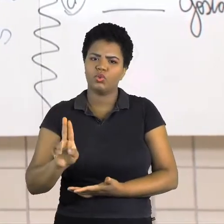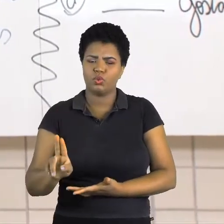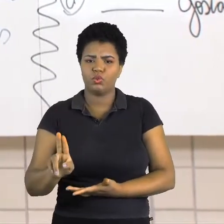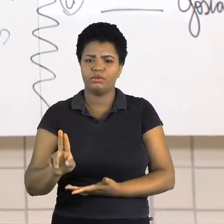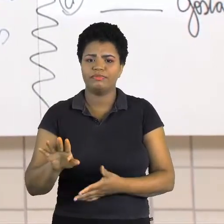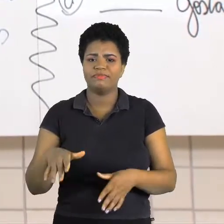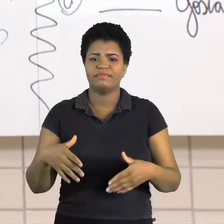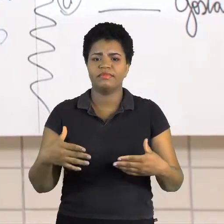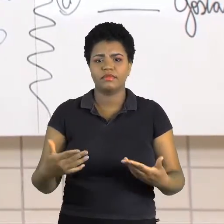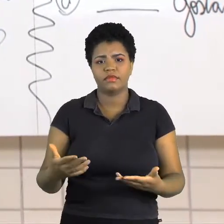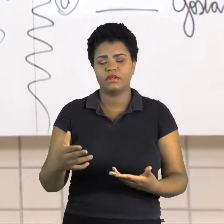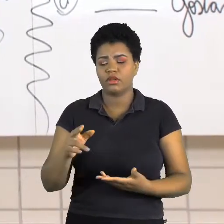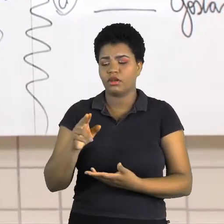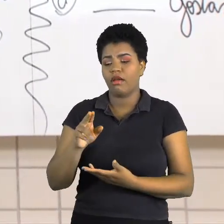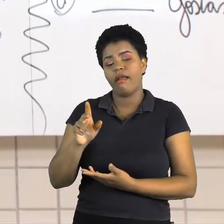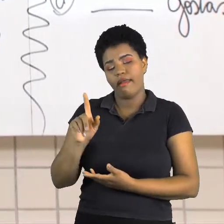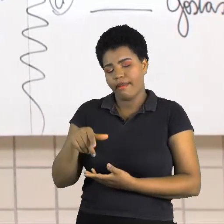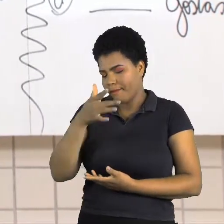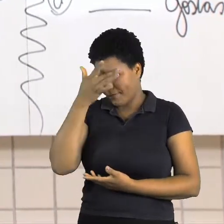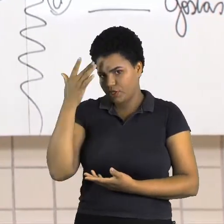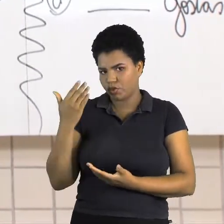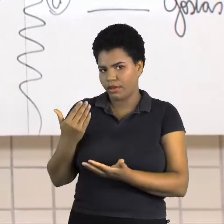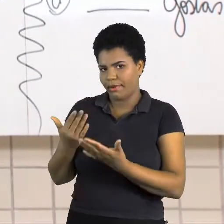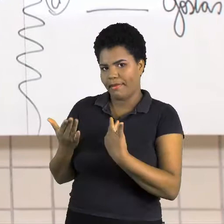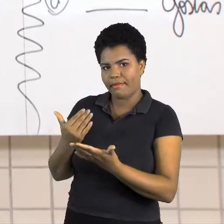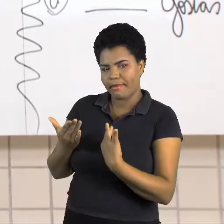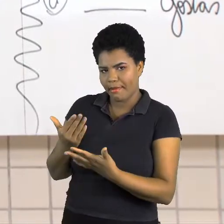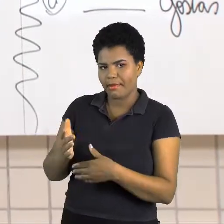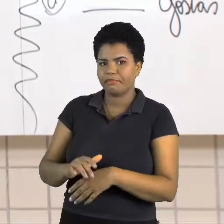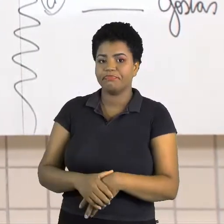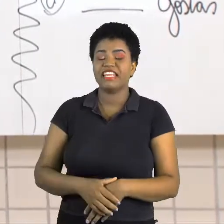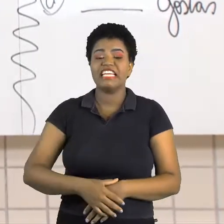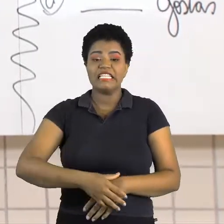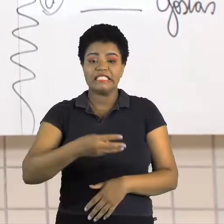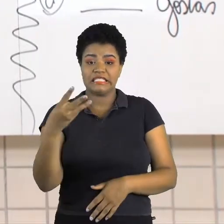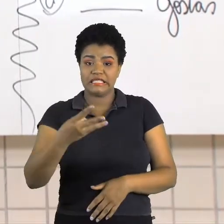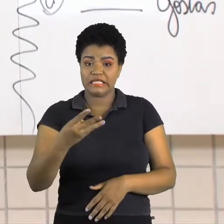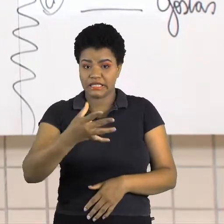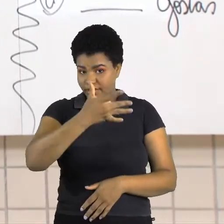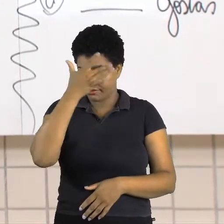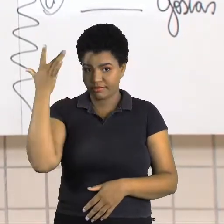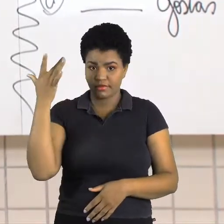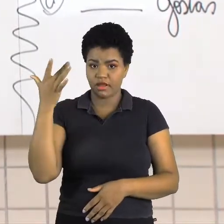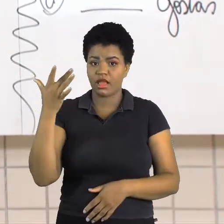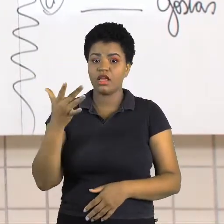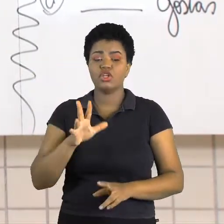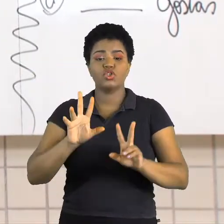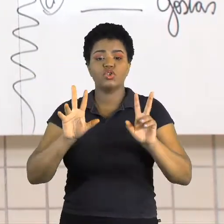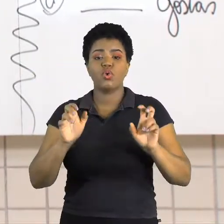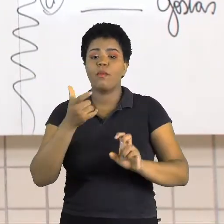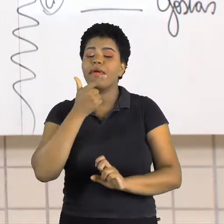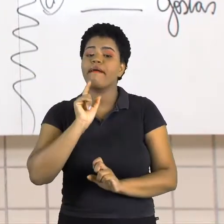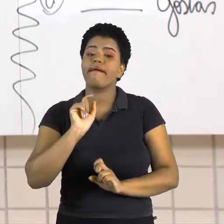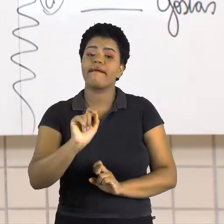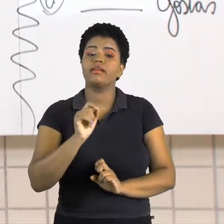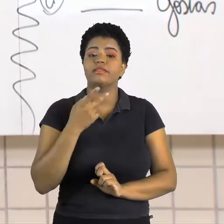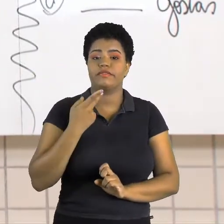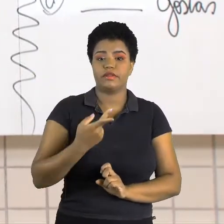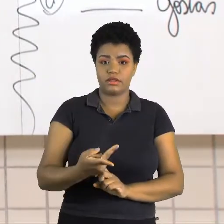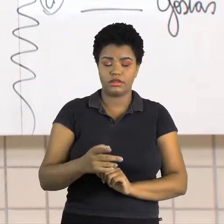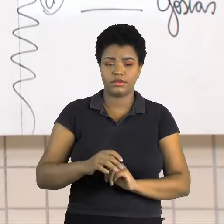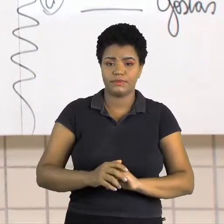a pessoa com quem se fala. E a terceira pessoa é de quem se fala. Então, de quem se